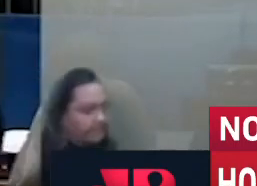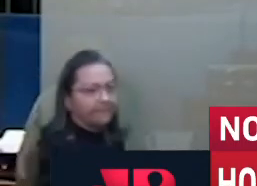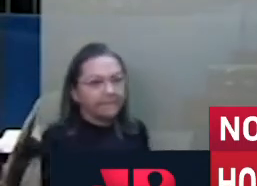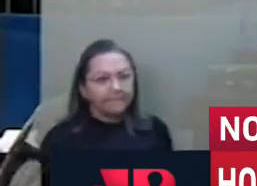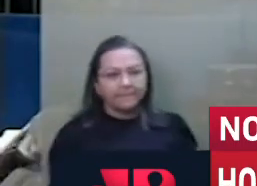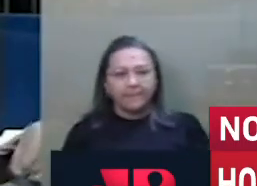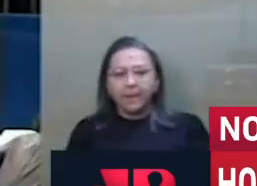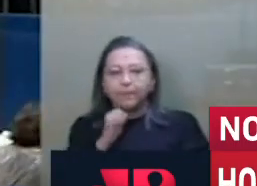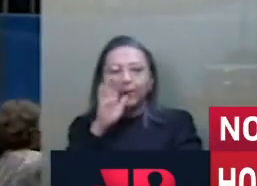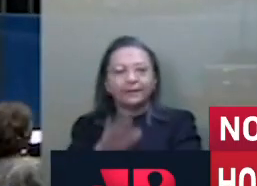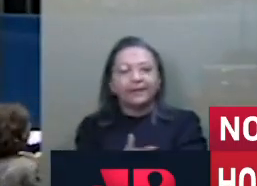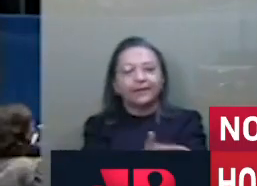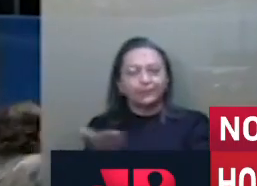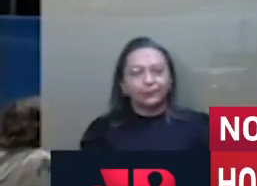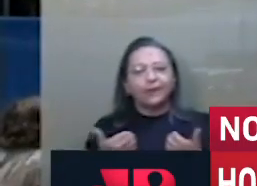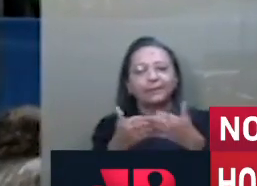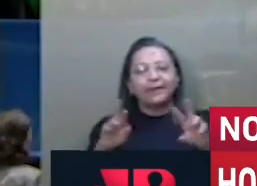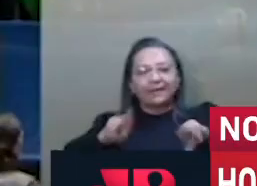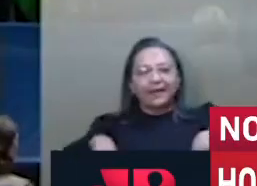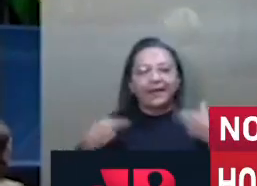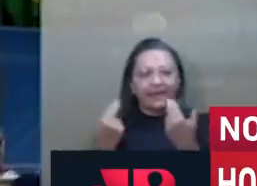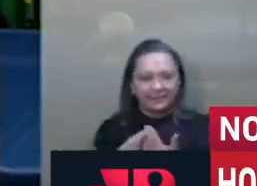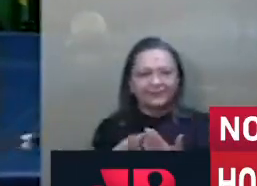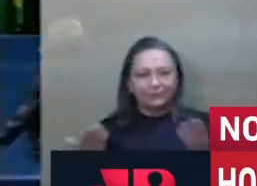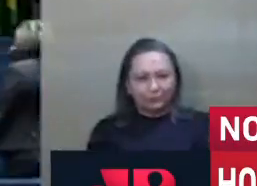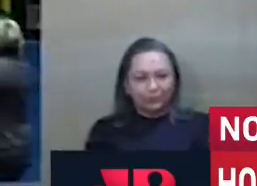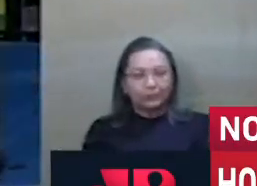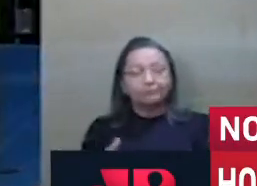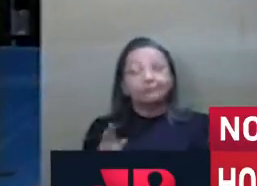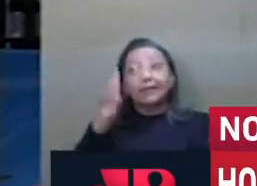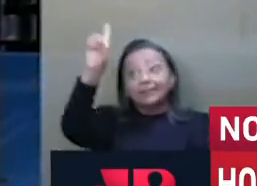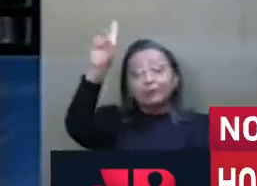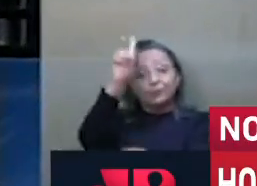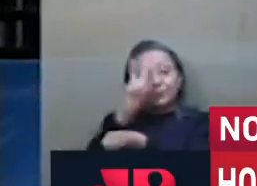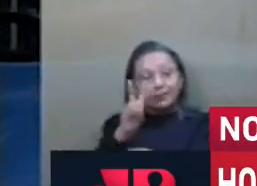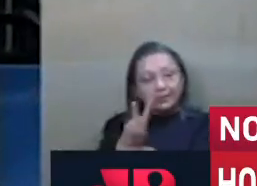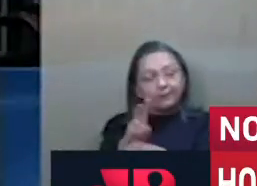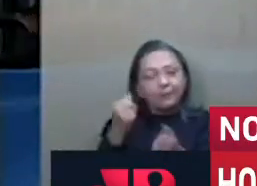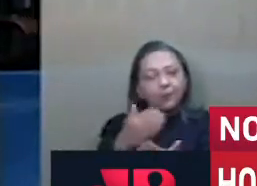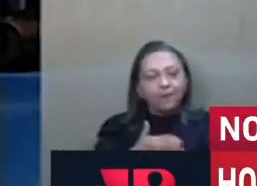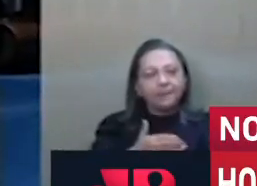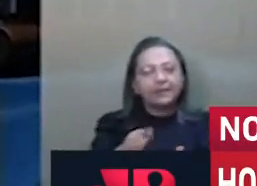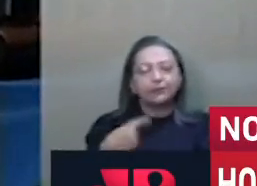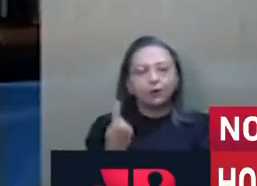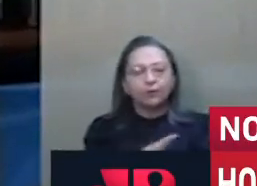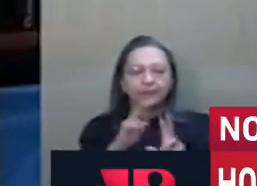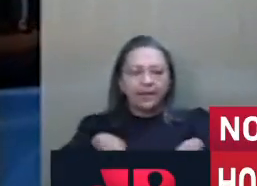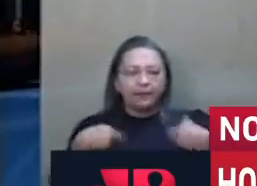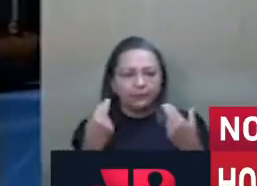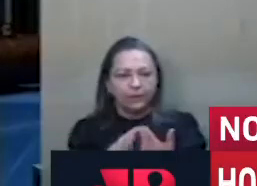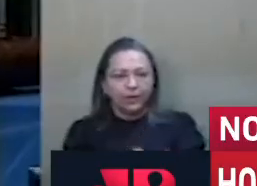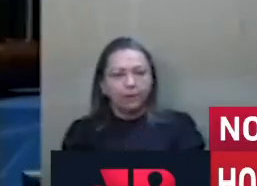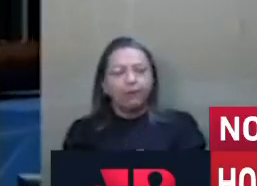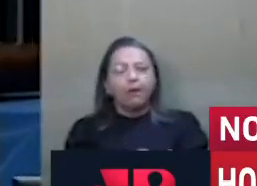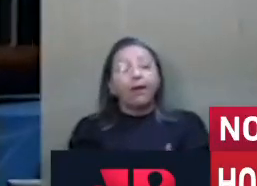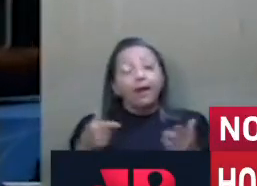Esse ano é um ano eleitoral e por isso os parlamentares evitam votar temas sensíveis à sociedade. O texto da reforma